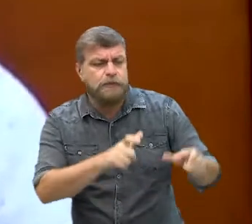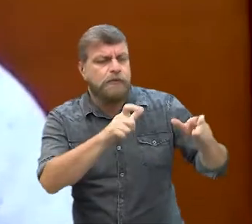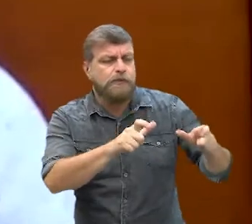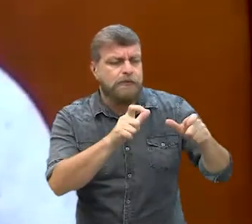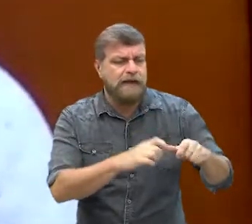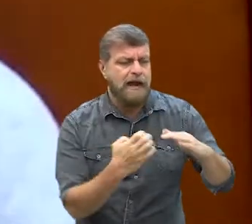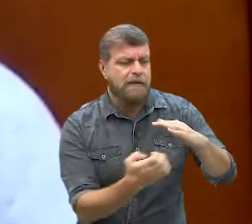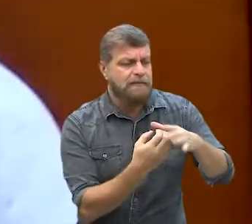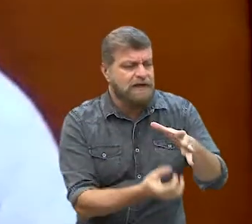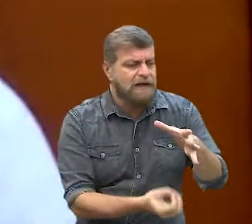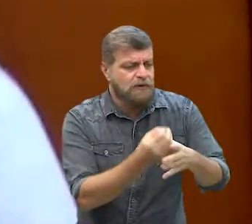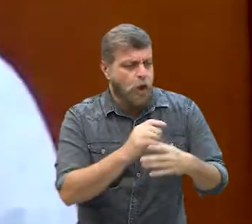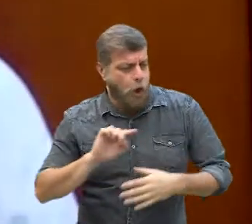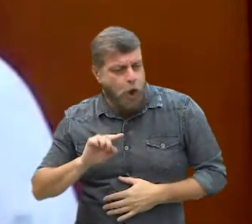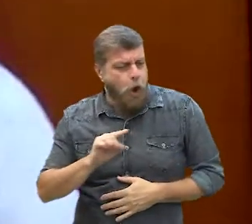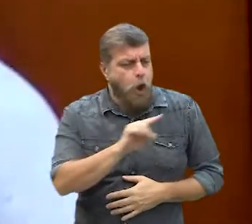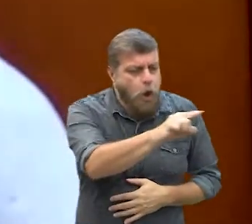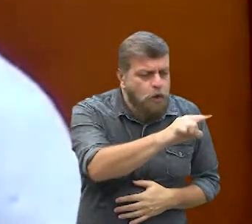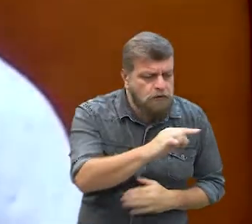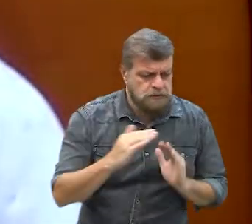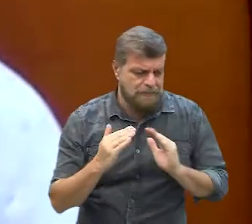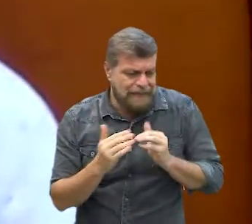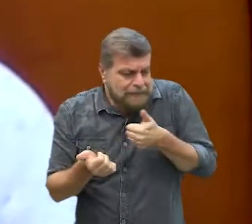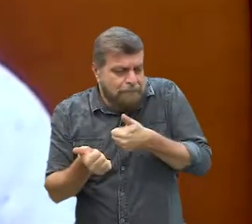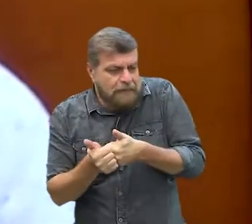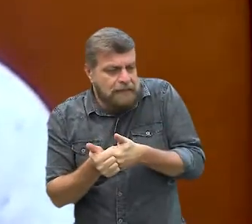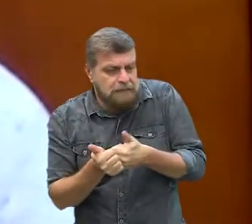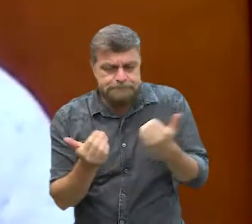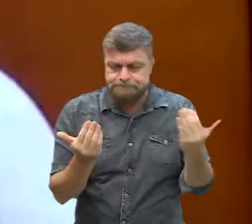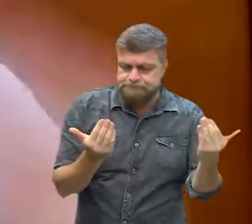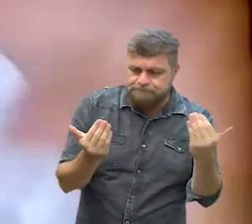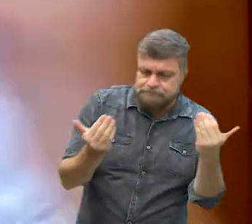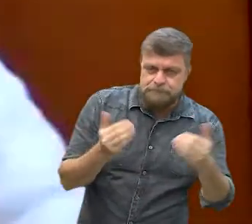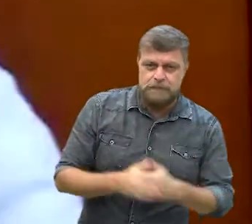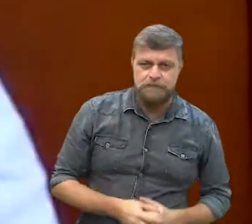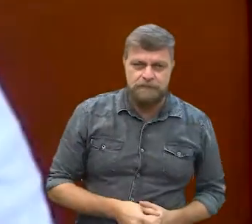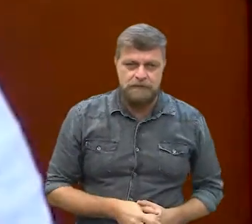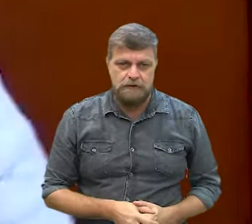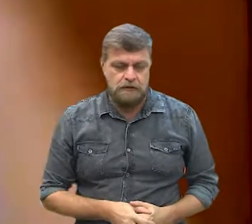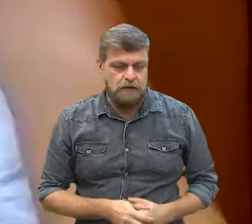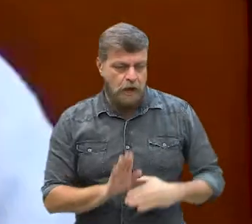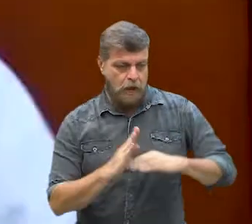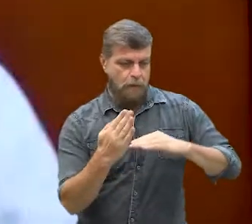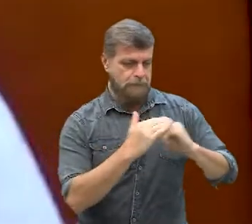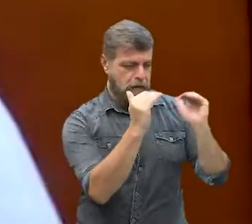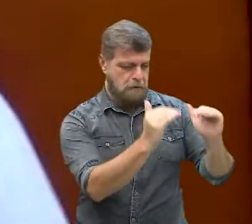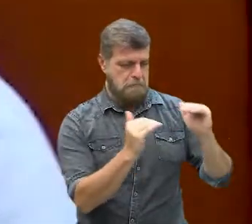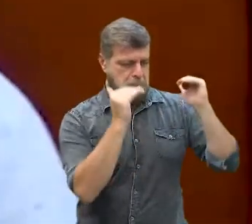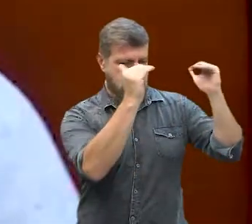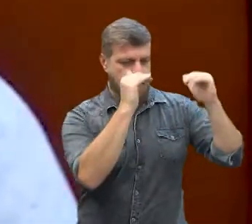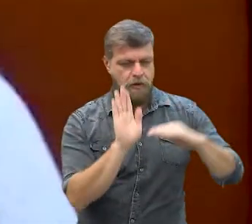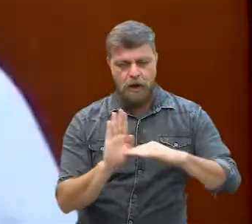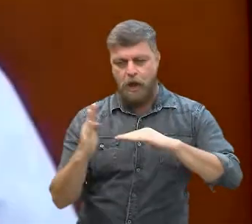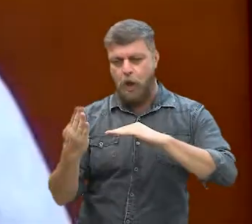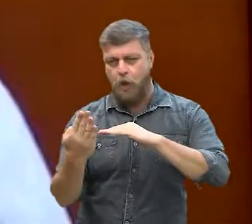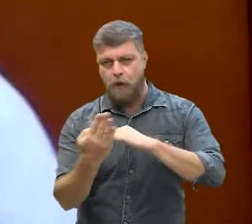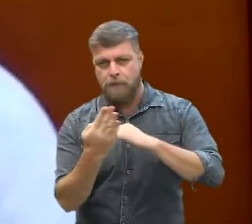gente quer montar um negócio longe ou perto de casa, né? Vai ser para as pessoas, vai ser, sei lá, num bairro nobre ou num bairro